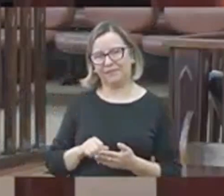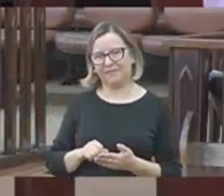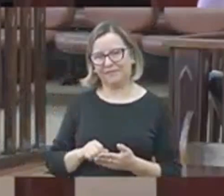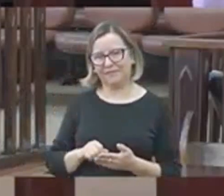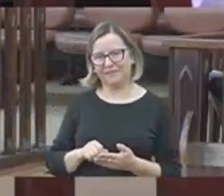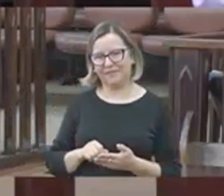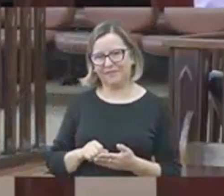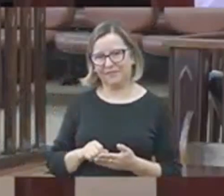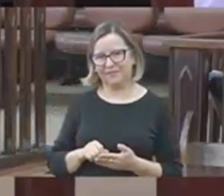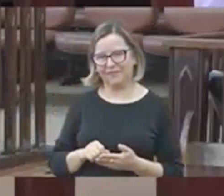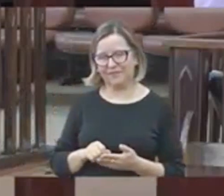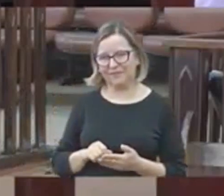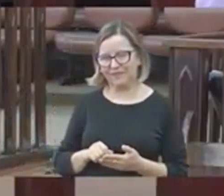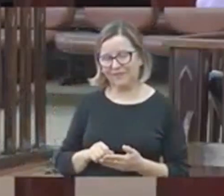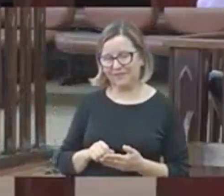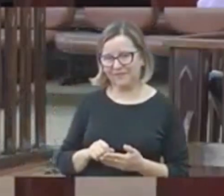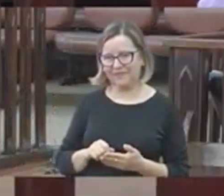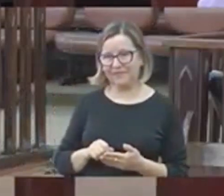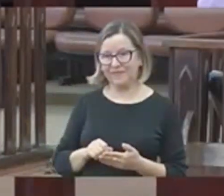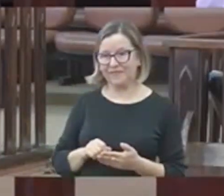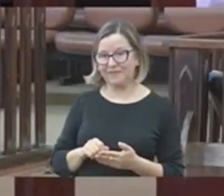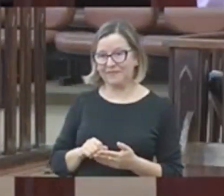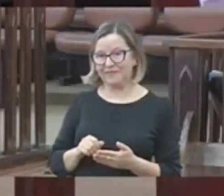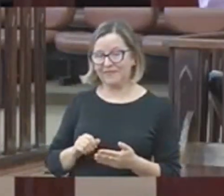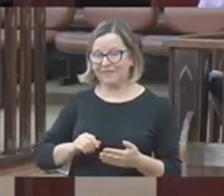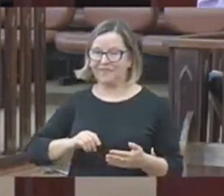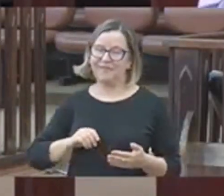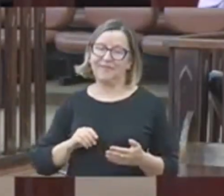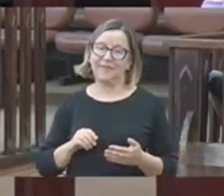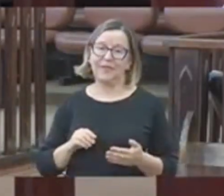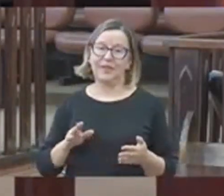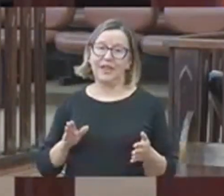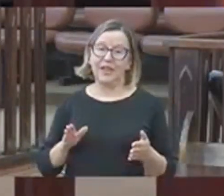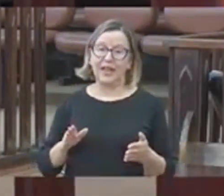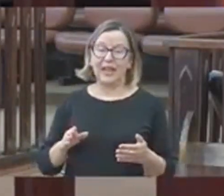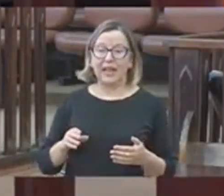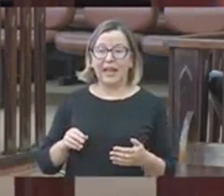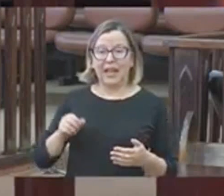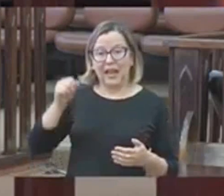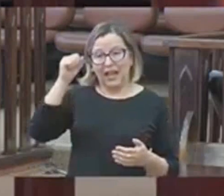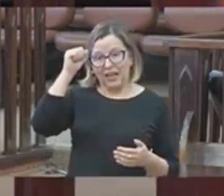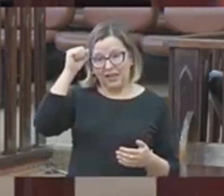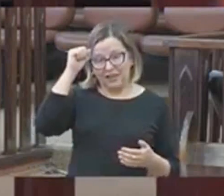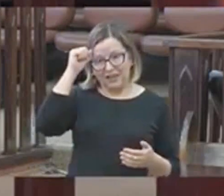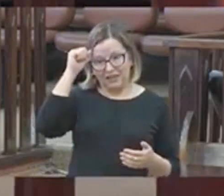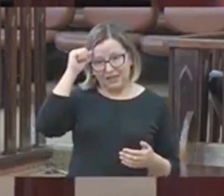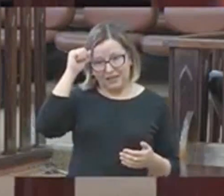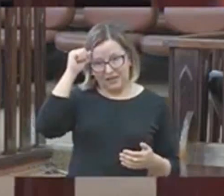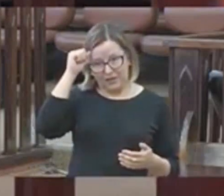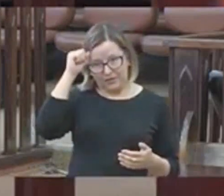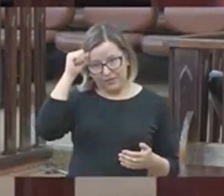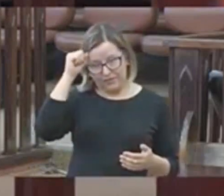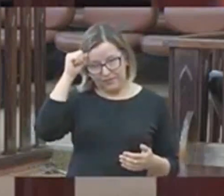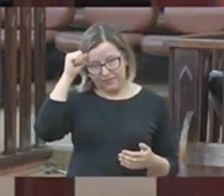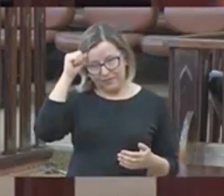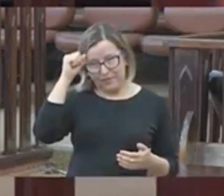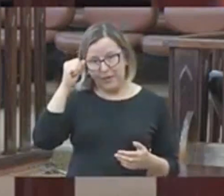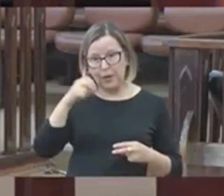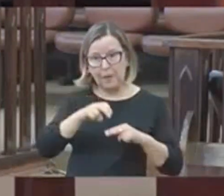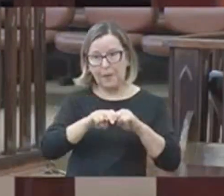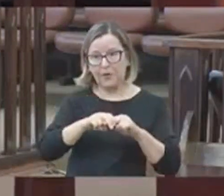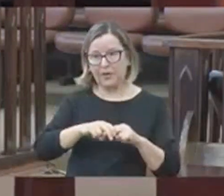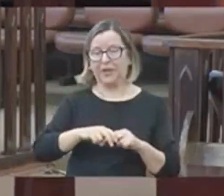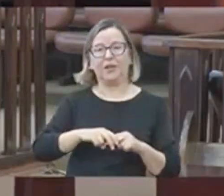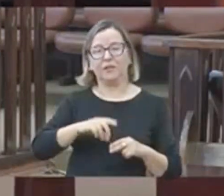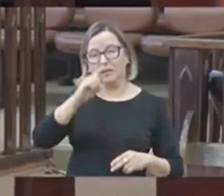Sob a autoridade de Deus, o homem deveria dominar a terra e governar a sua casa. Mas nós